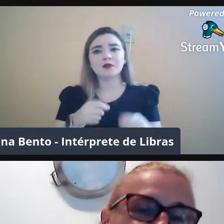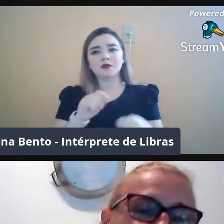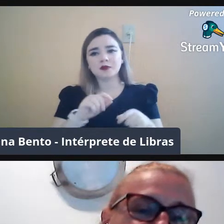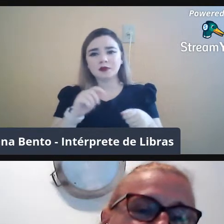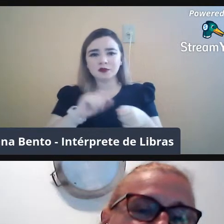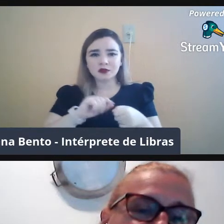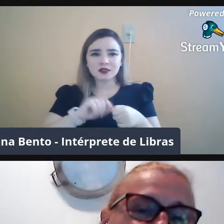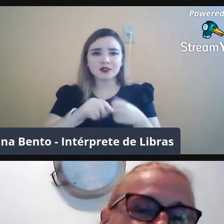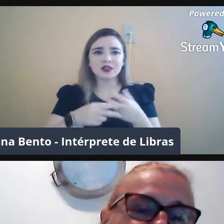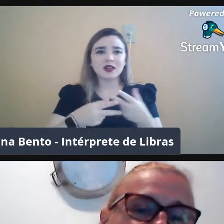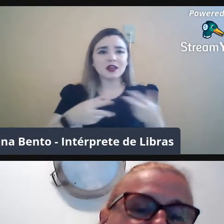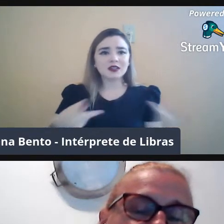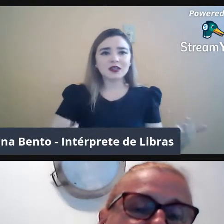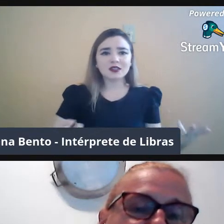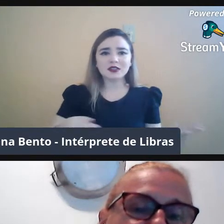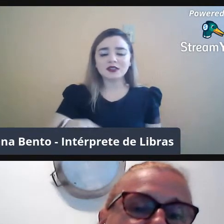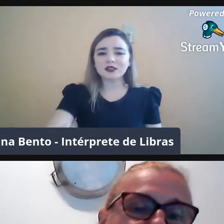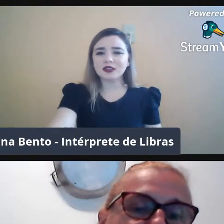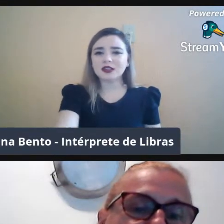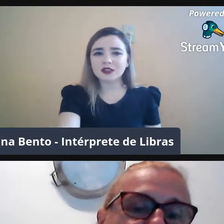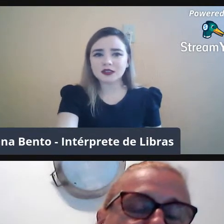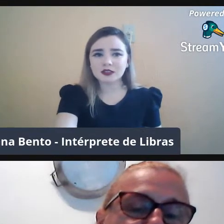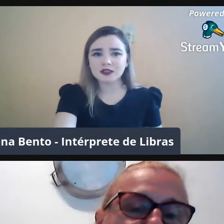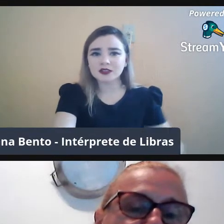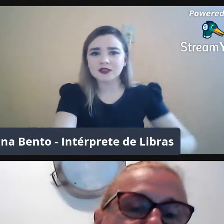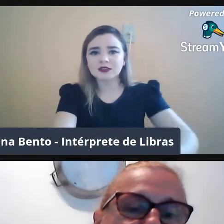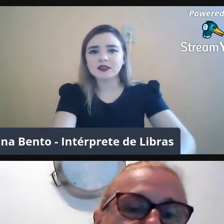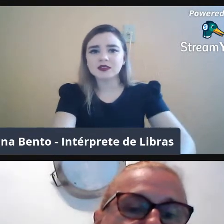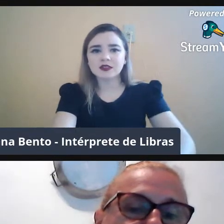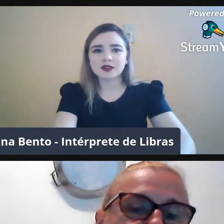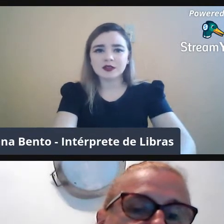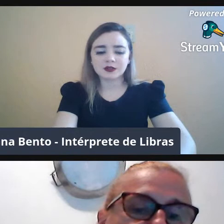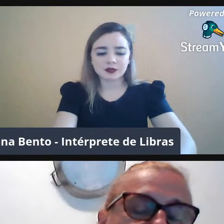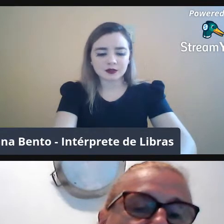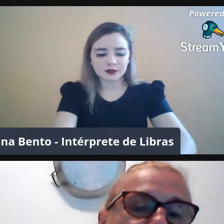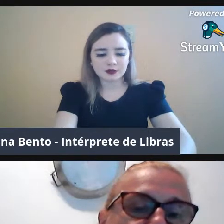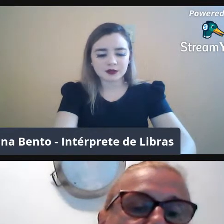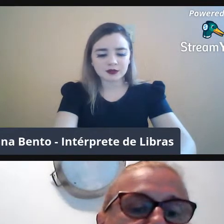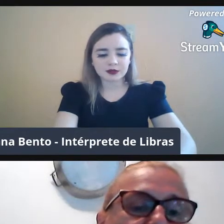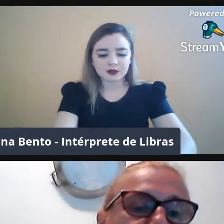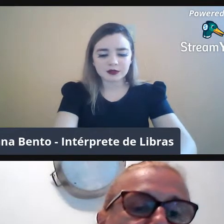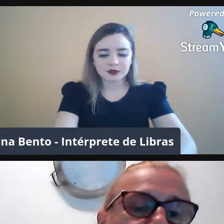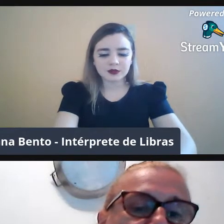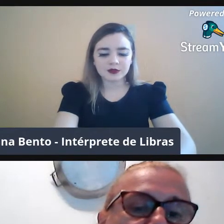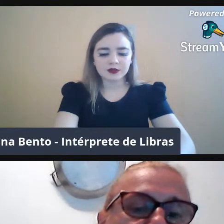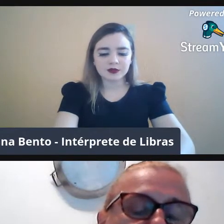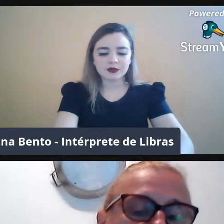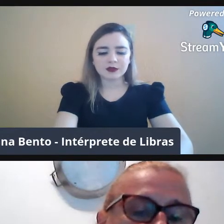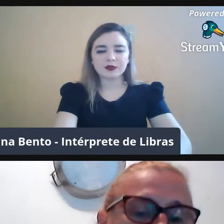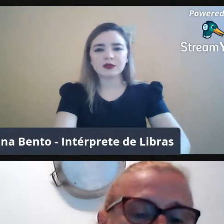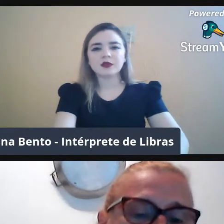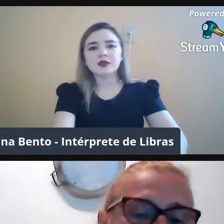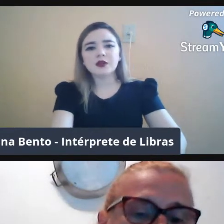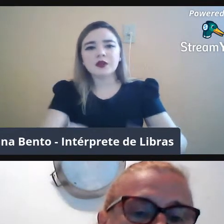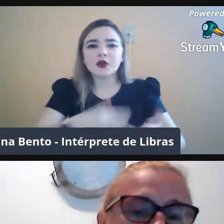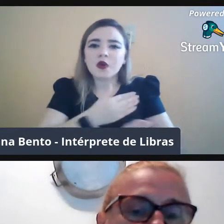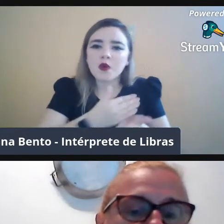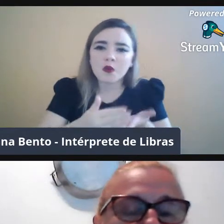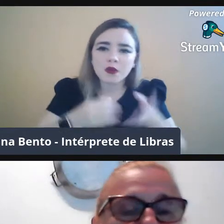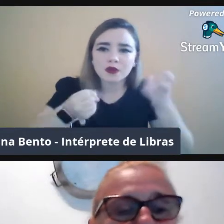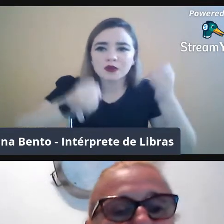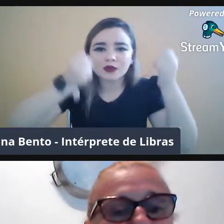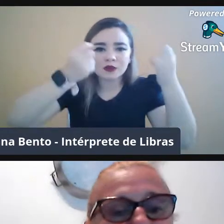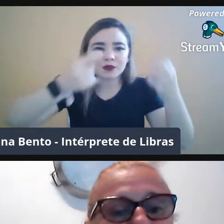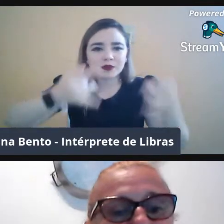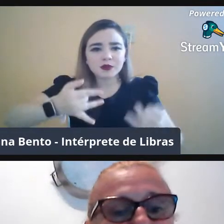tem essa afinidade, né? Então, você começa com essa, com alguns conceitos, trabalhando alguns conceitos, e eu vou